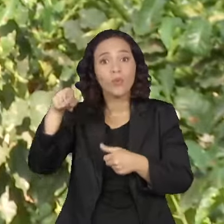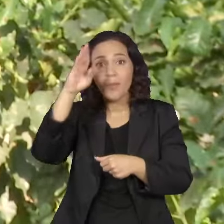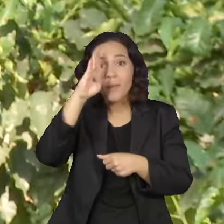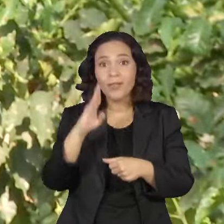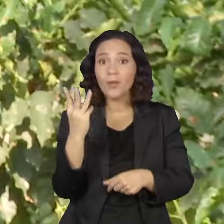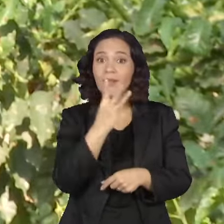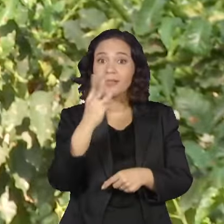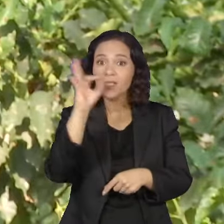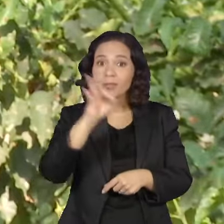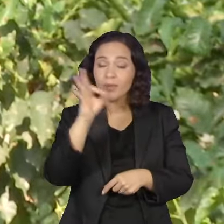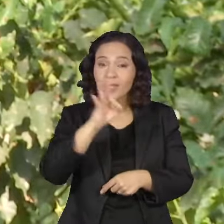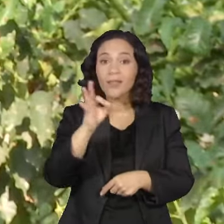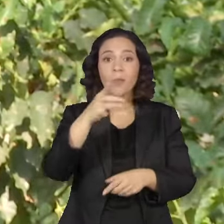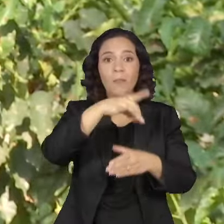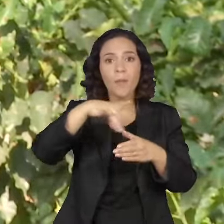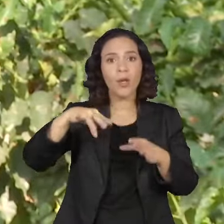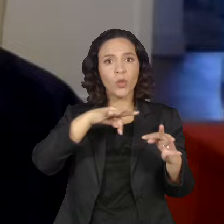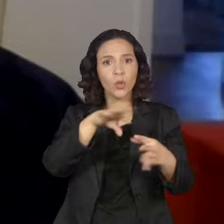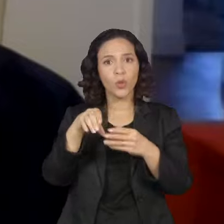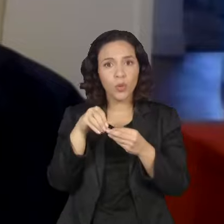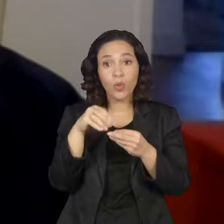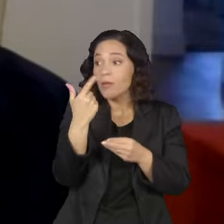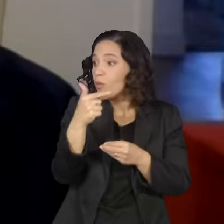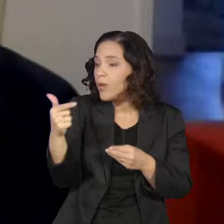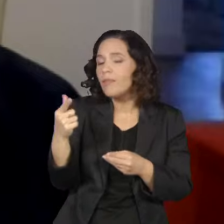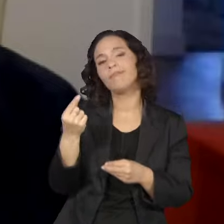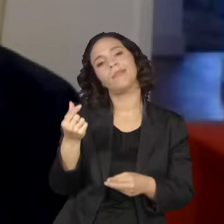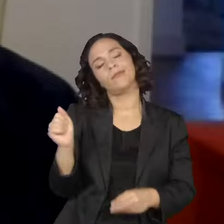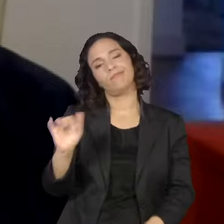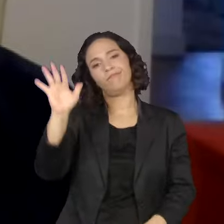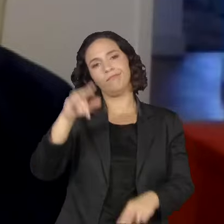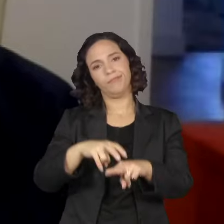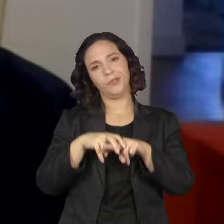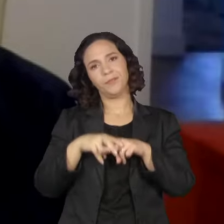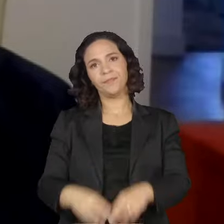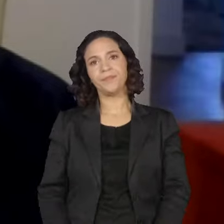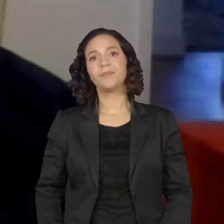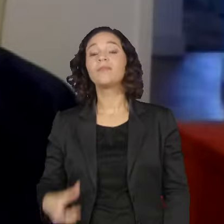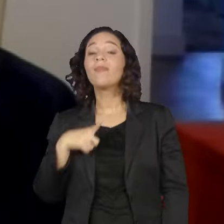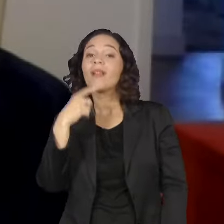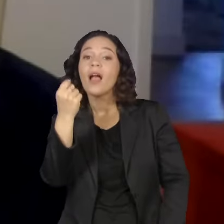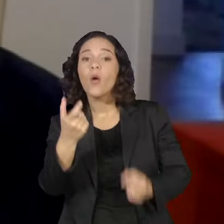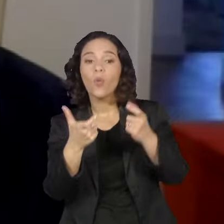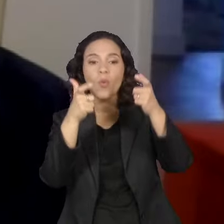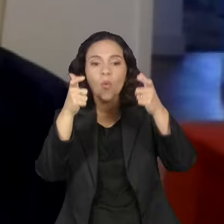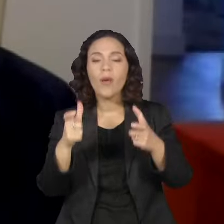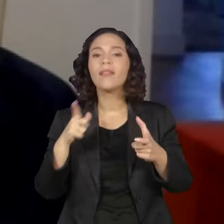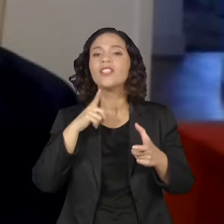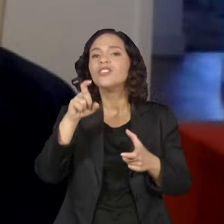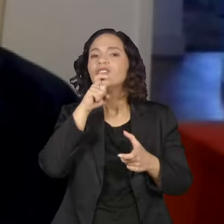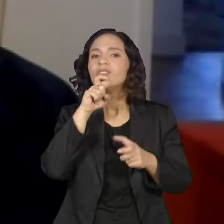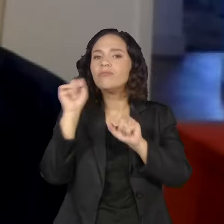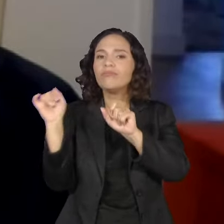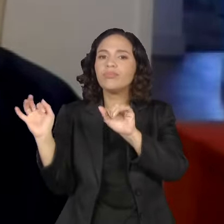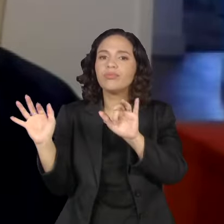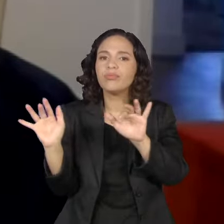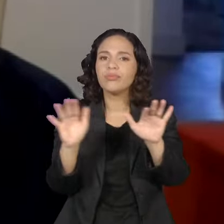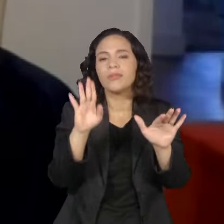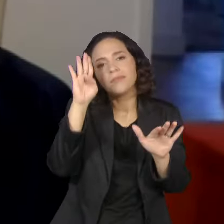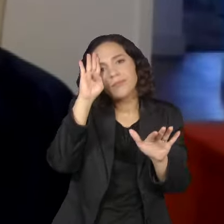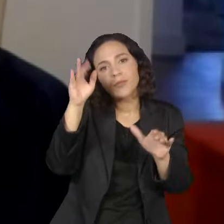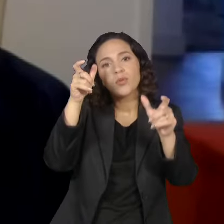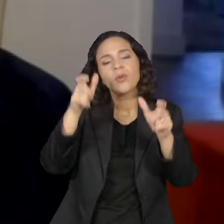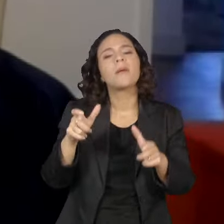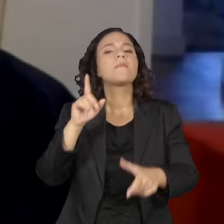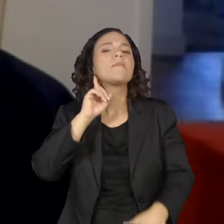a falta de oferta elevou os preços. Nós tivemos geadas em algumas regiões, sobretudo em regiões produtoras em